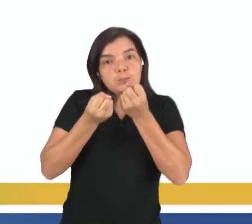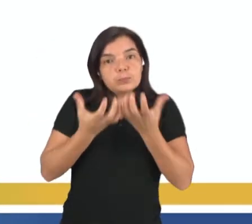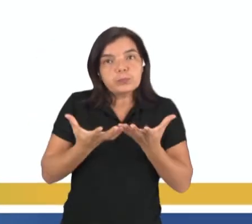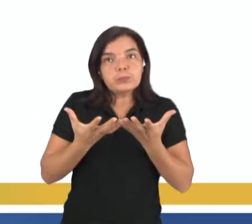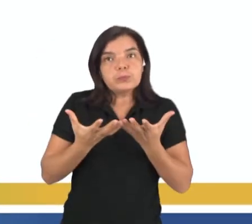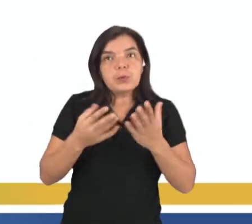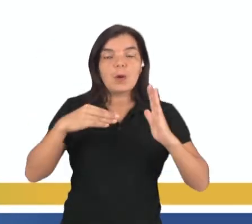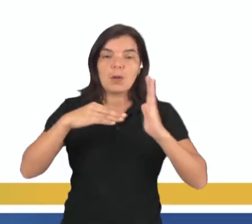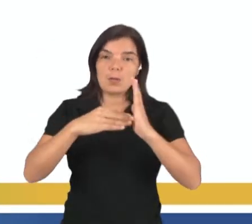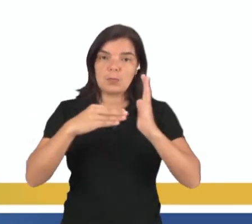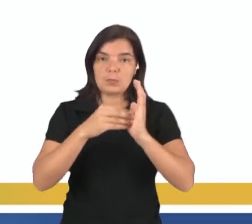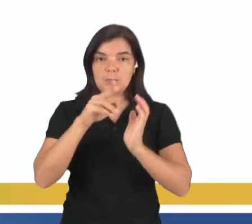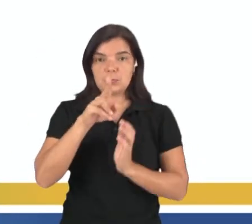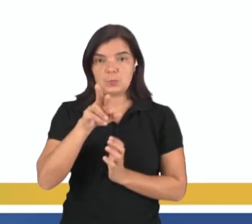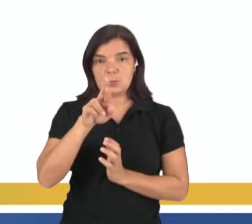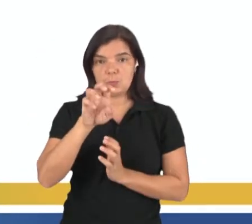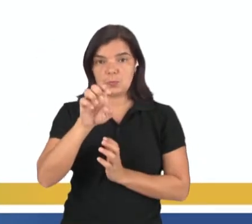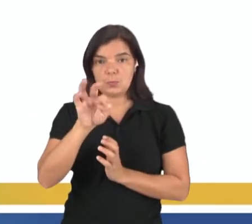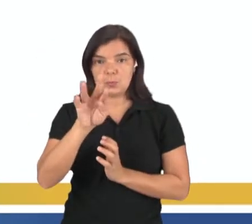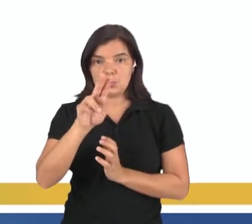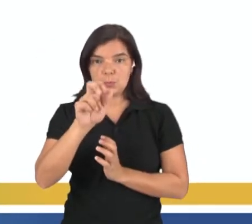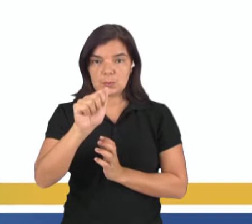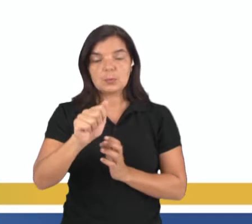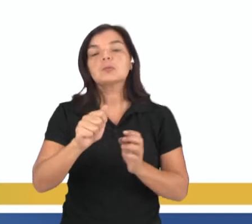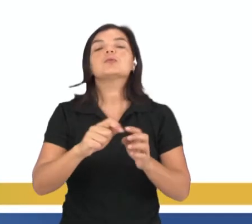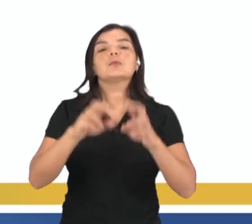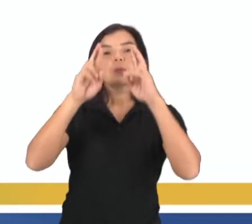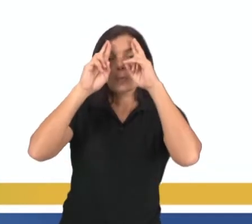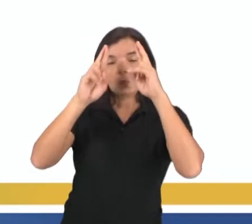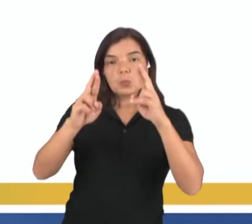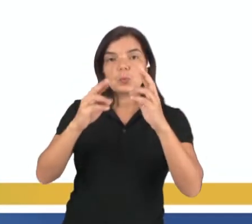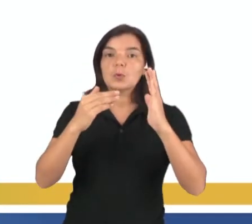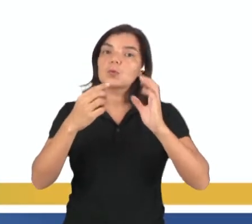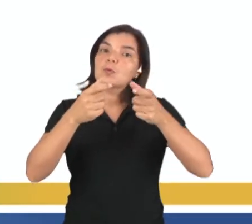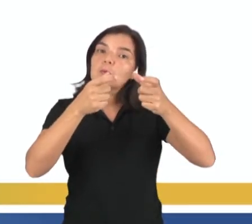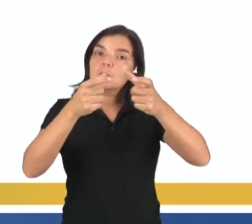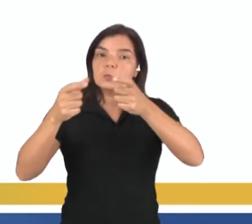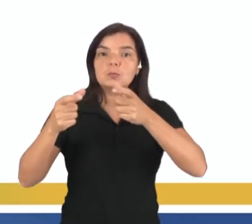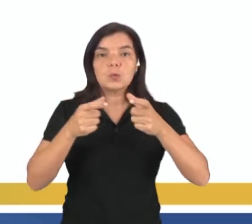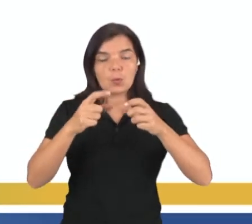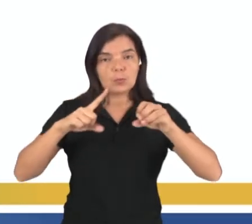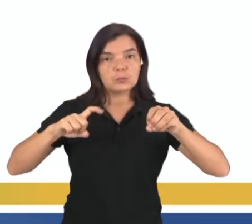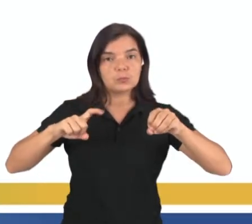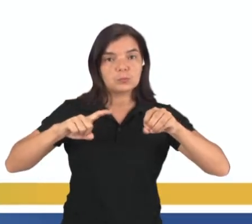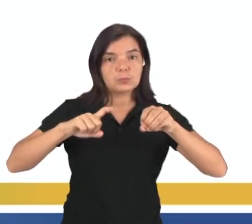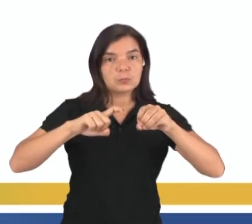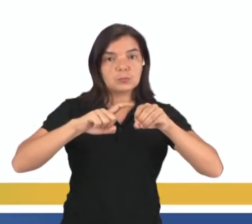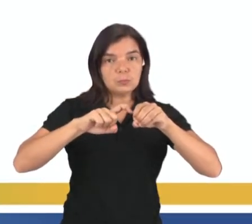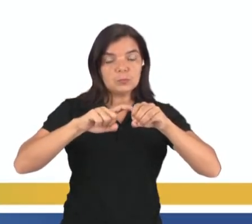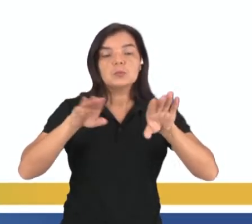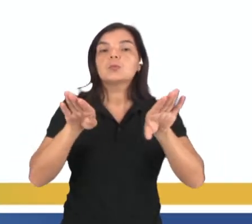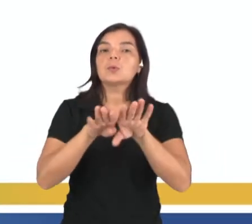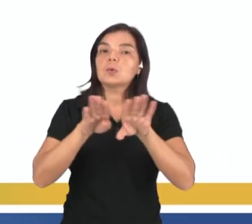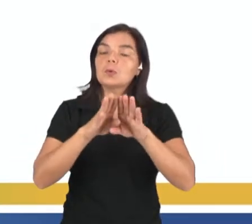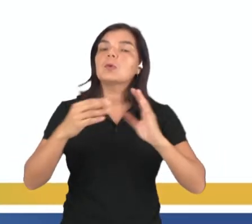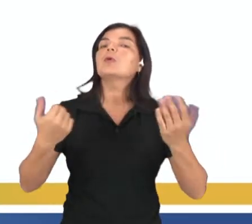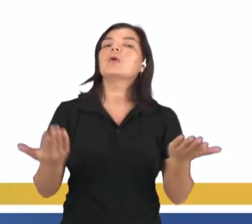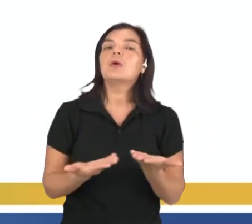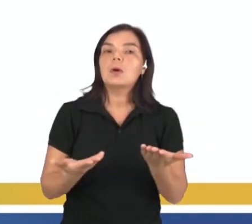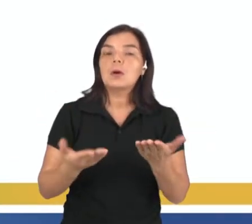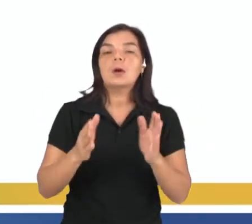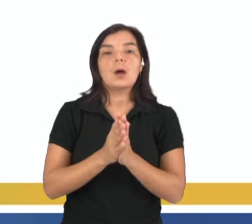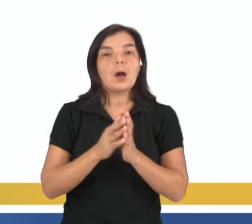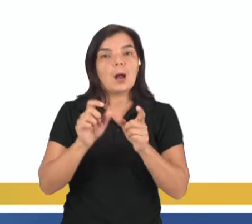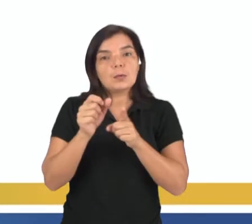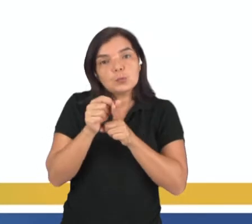nós temos todos os órgãos internos, respeitando desde o local de produção dos espermatozoides até a